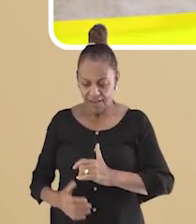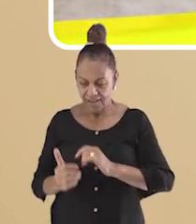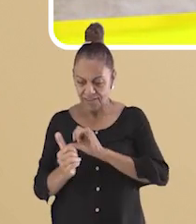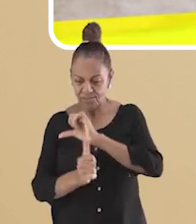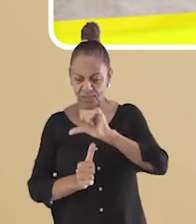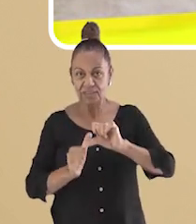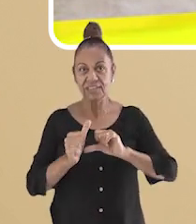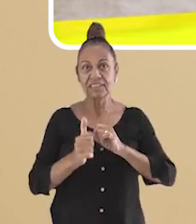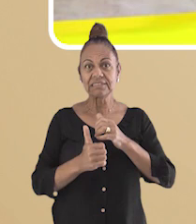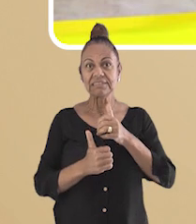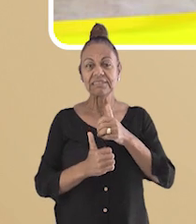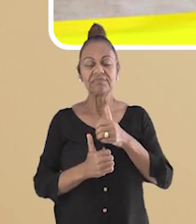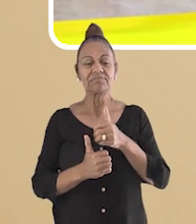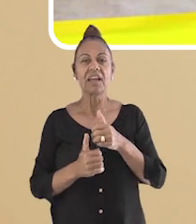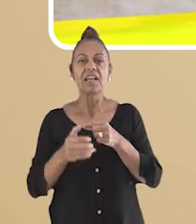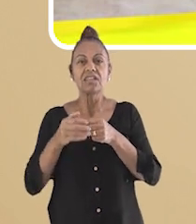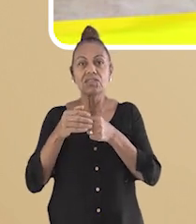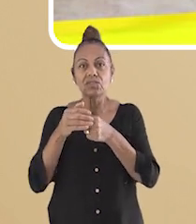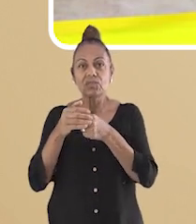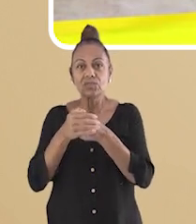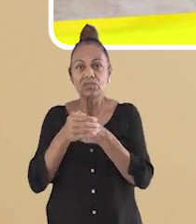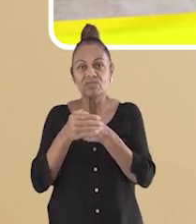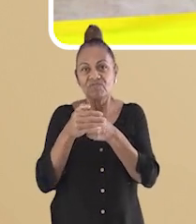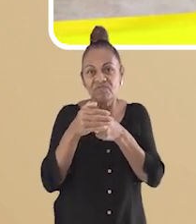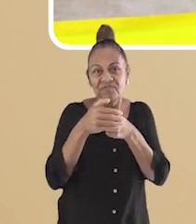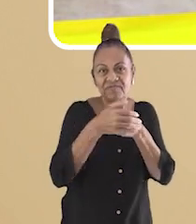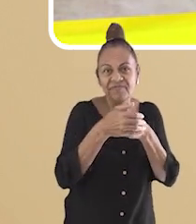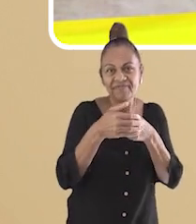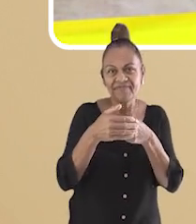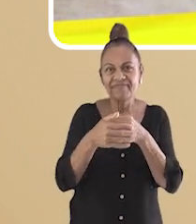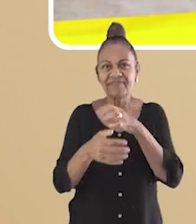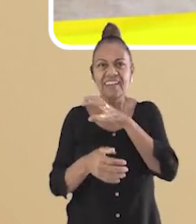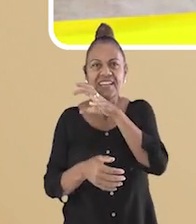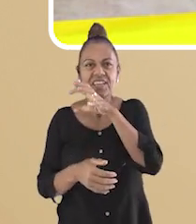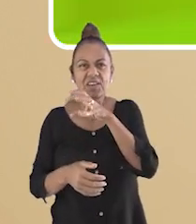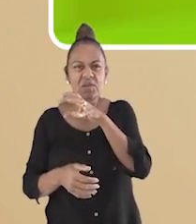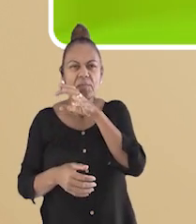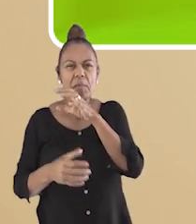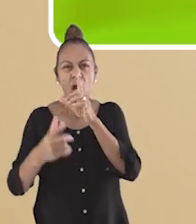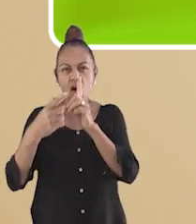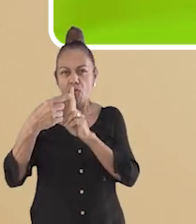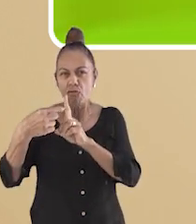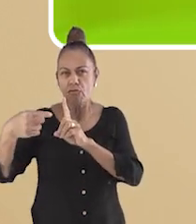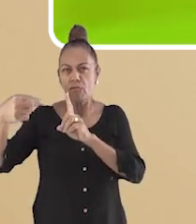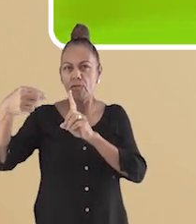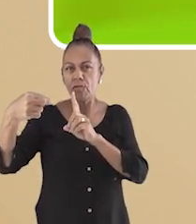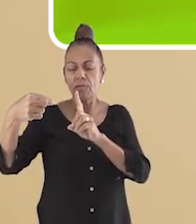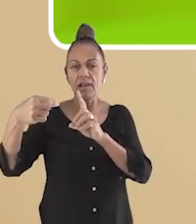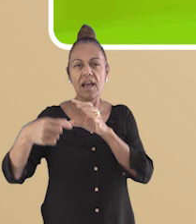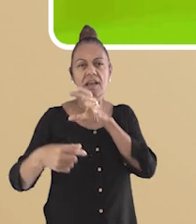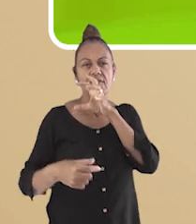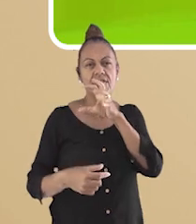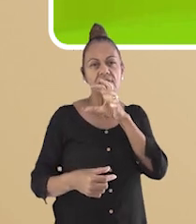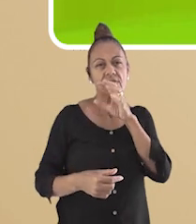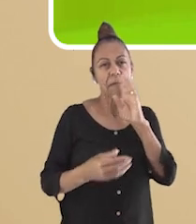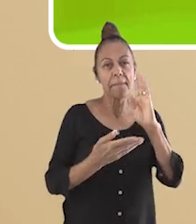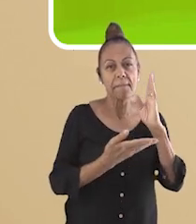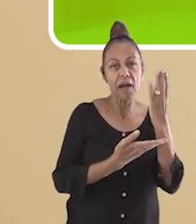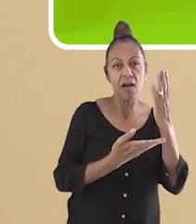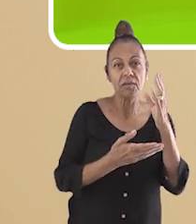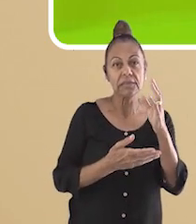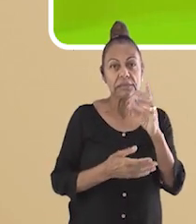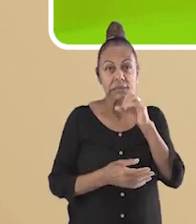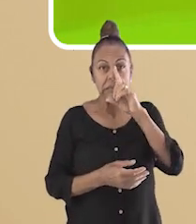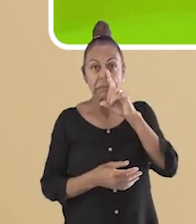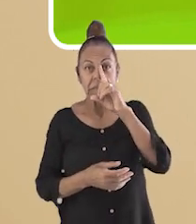inimigo, eles mudam o visual. Se escondem muito bem, o